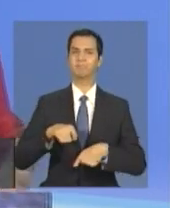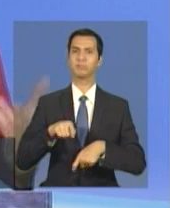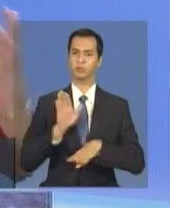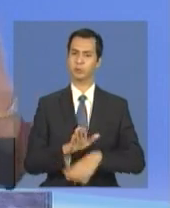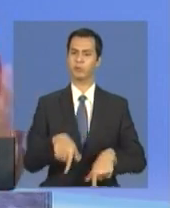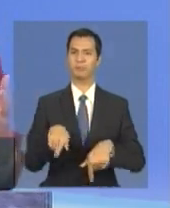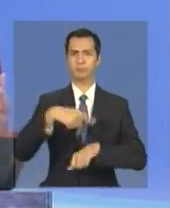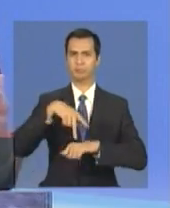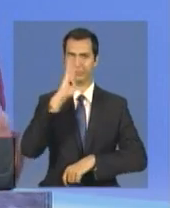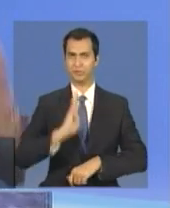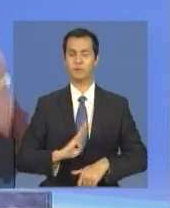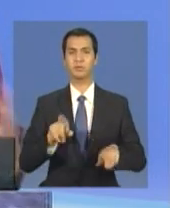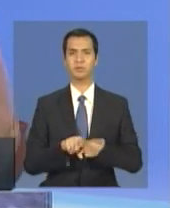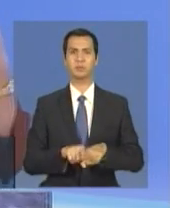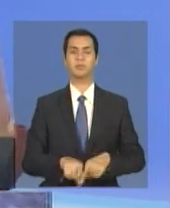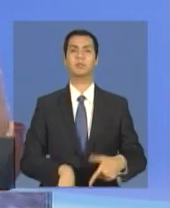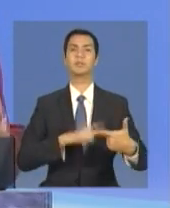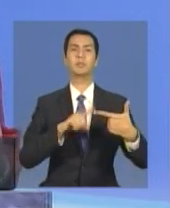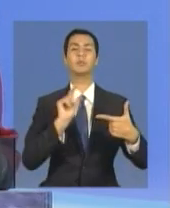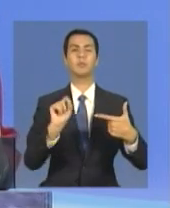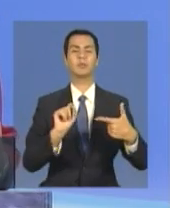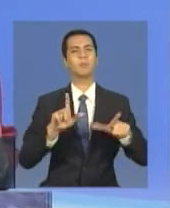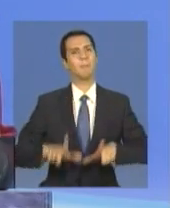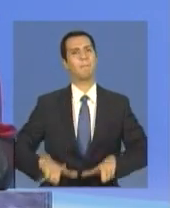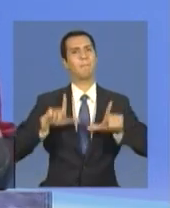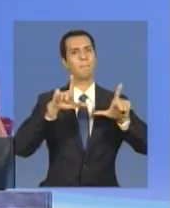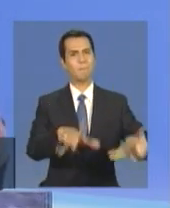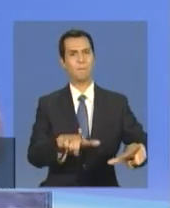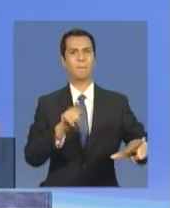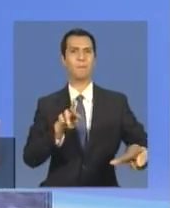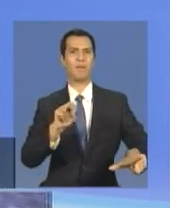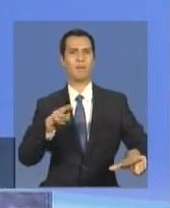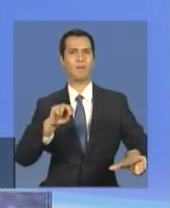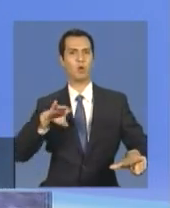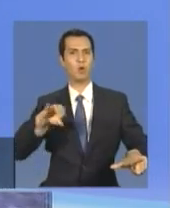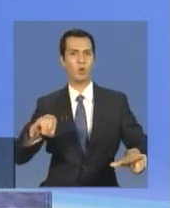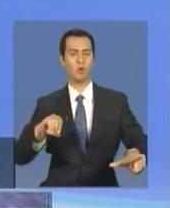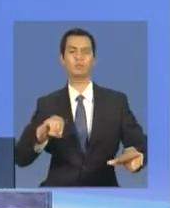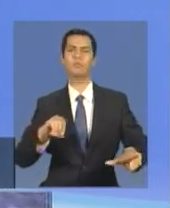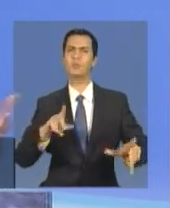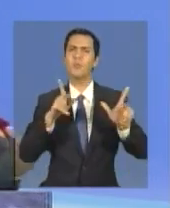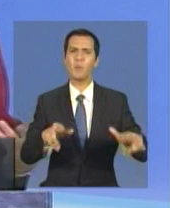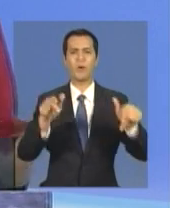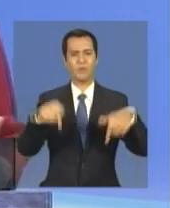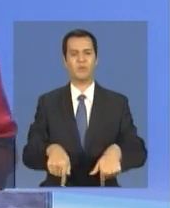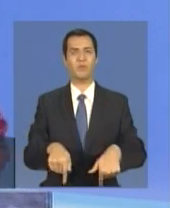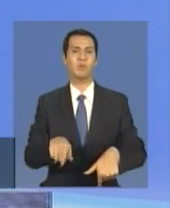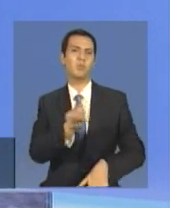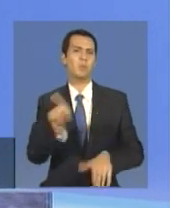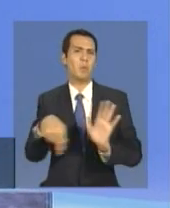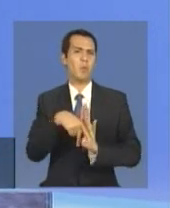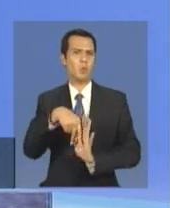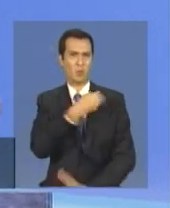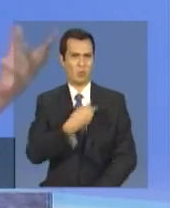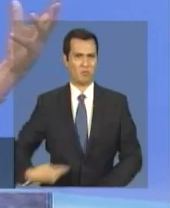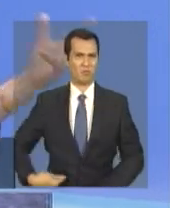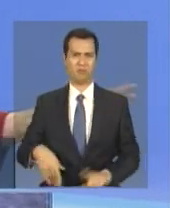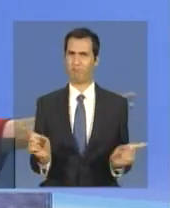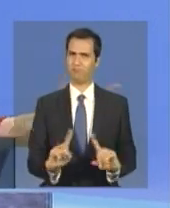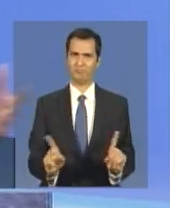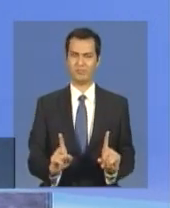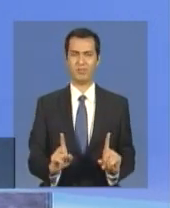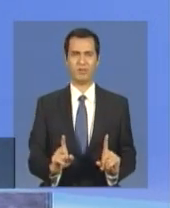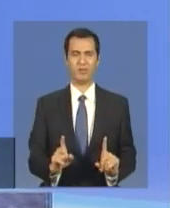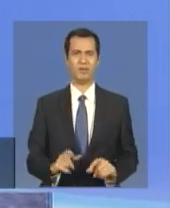país. E, sobretudo, prêmios como esse, que não são propriamente governamentais,